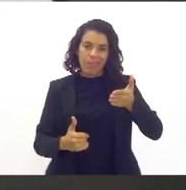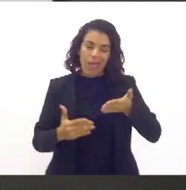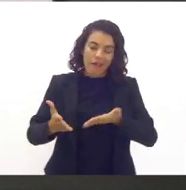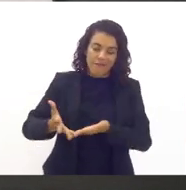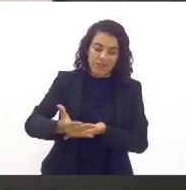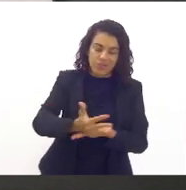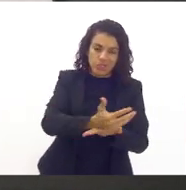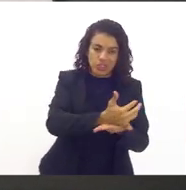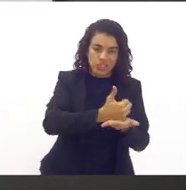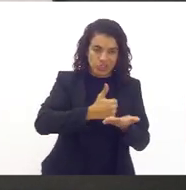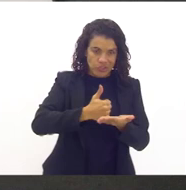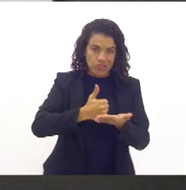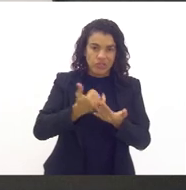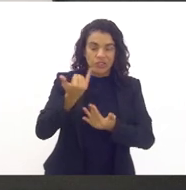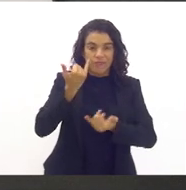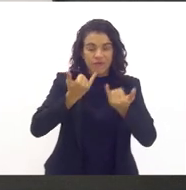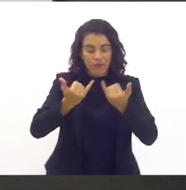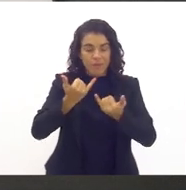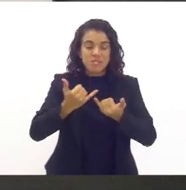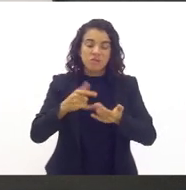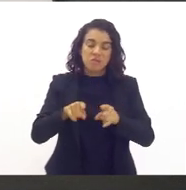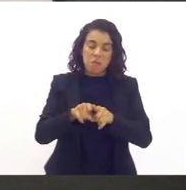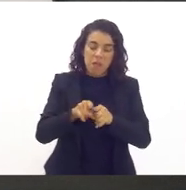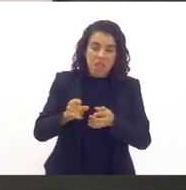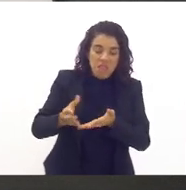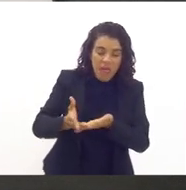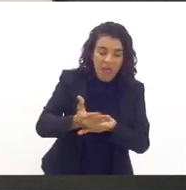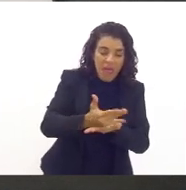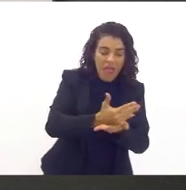Porque, muitas das vezes, a gente já observou aqui,